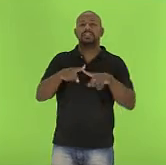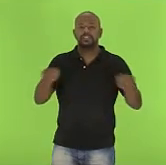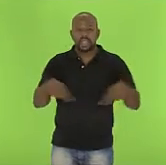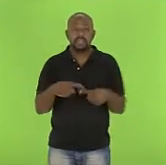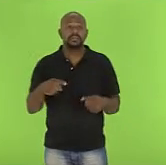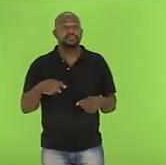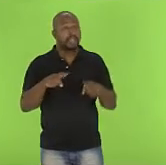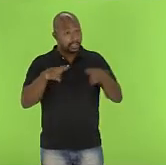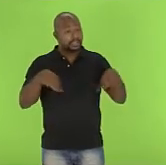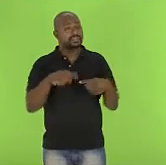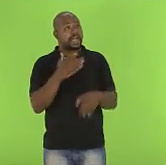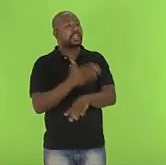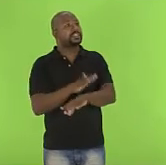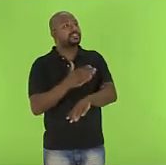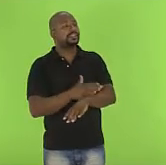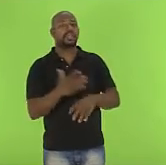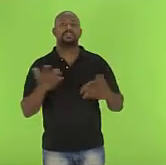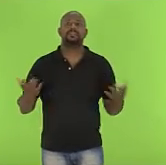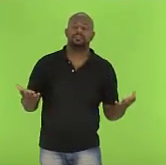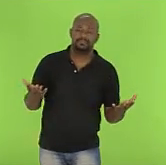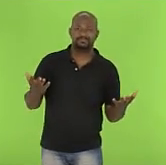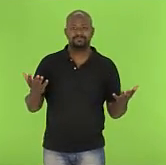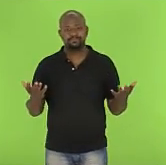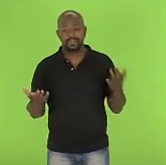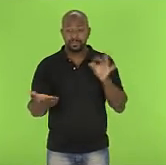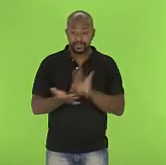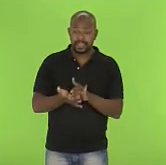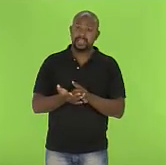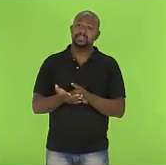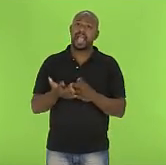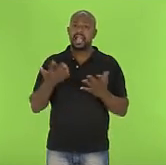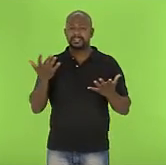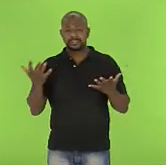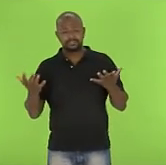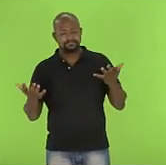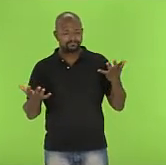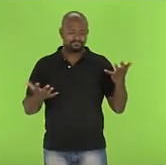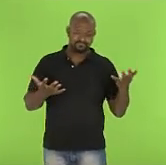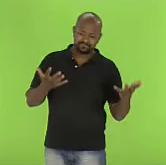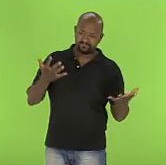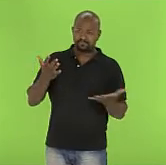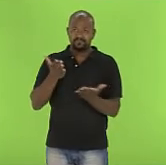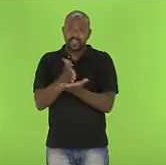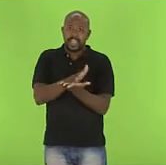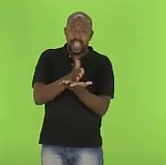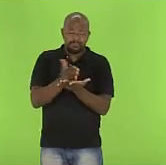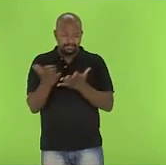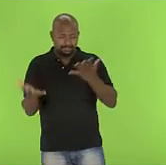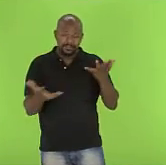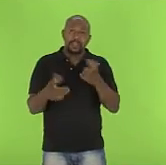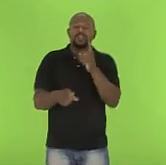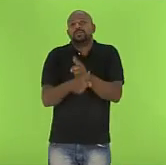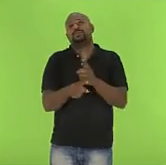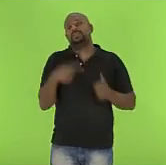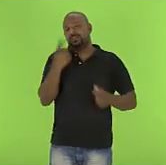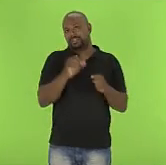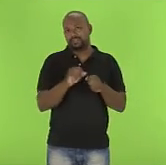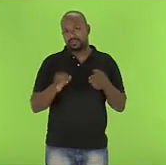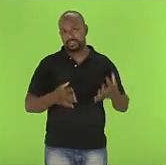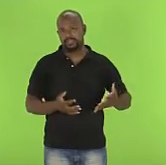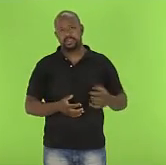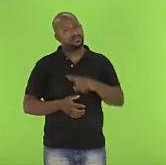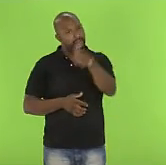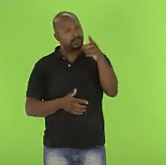na sala de ensaio, ele falou, isso aqui é uma sala de ensaio. Então, na verdade, nós estamos ainda nesse caminho. A gente ainda está descobrindo o que a gente está